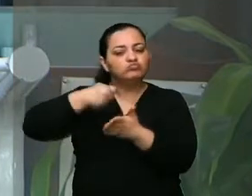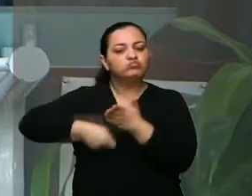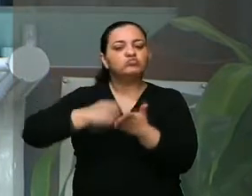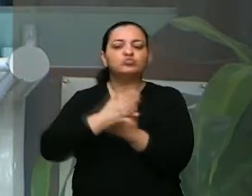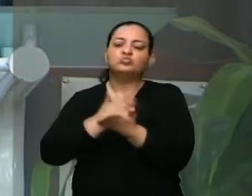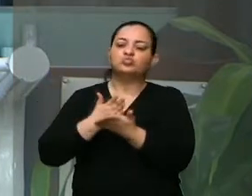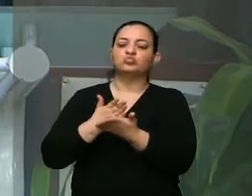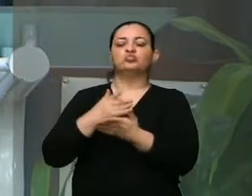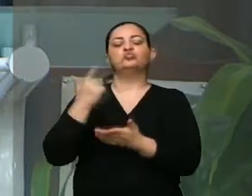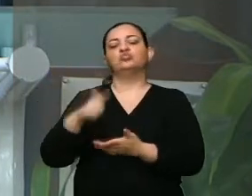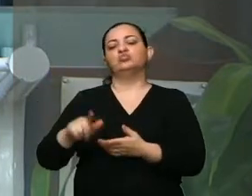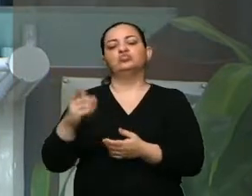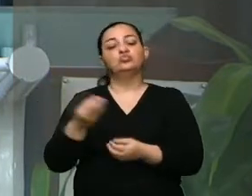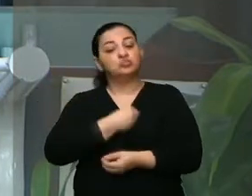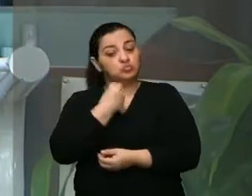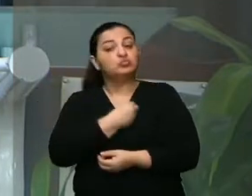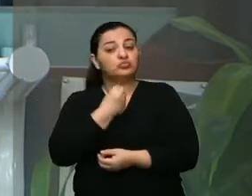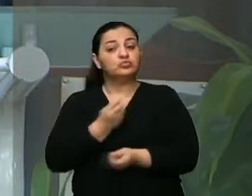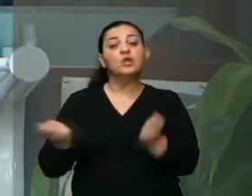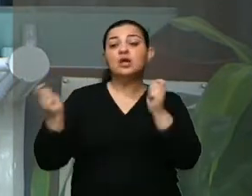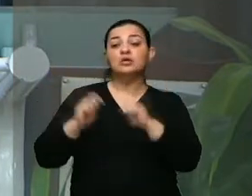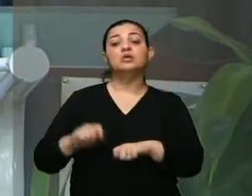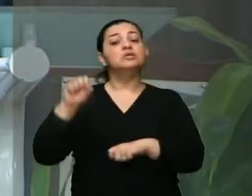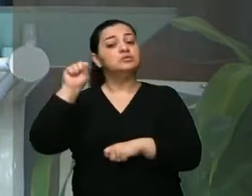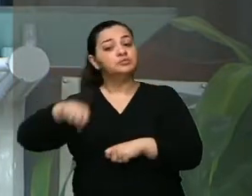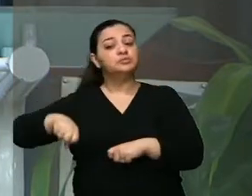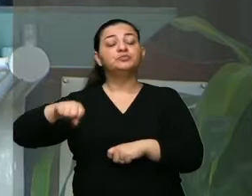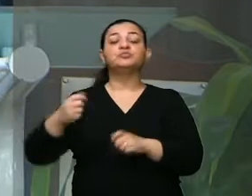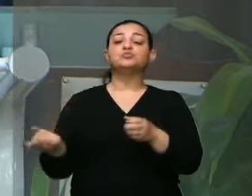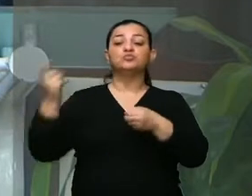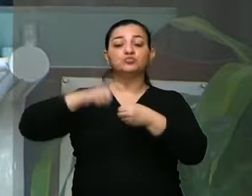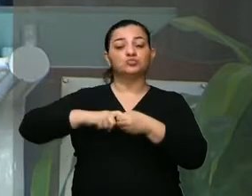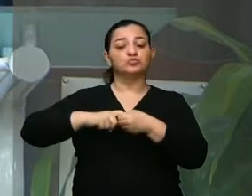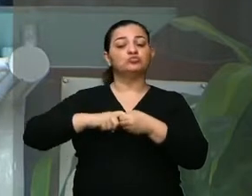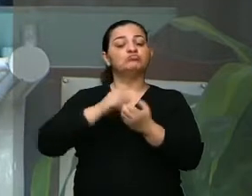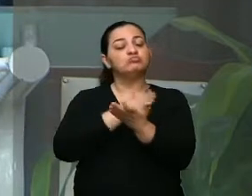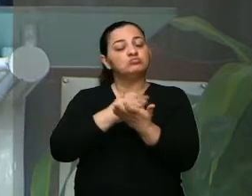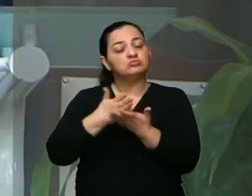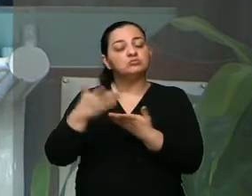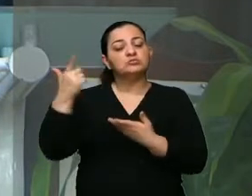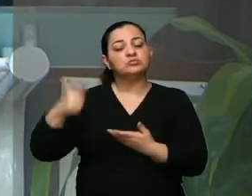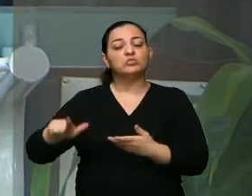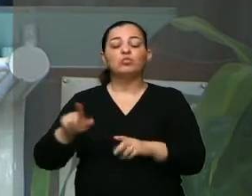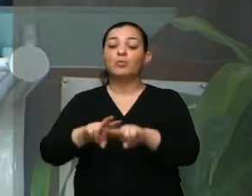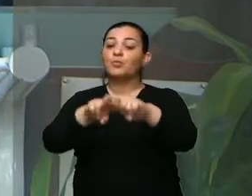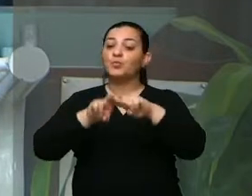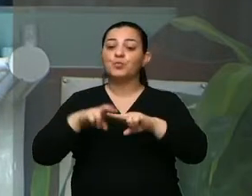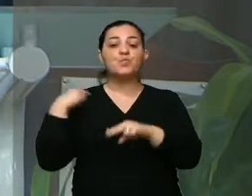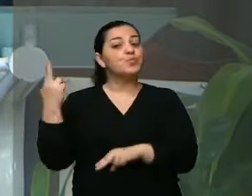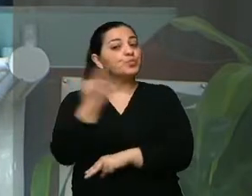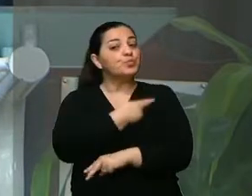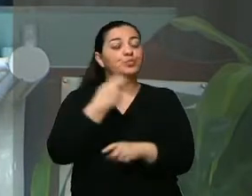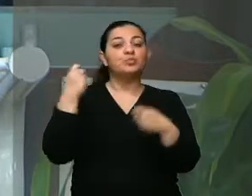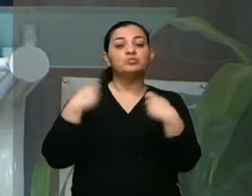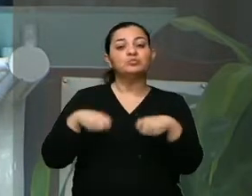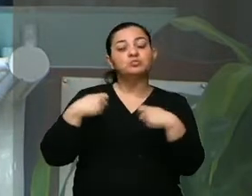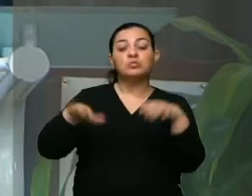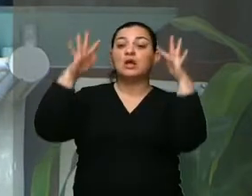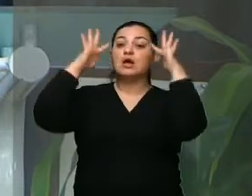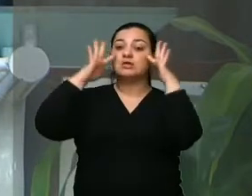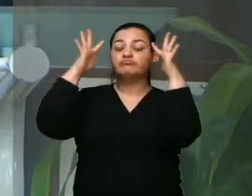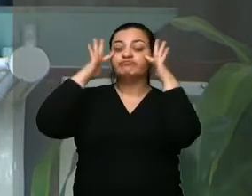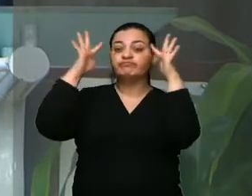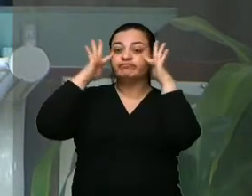enquanto vive a pessoa pode sim retomar mas por isso nós devemos estar atento